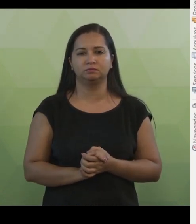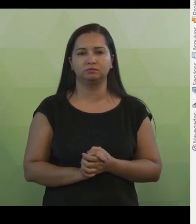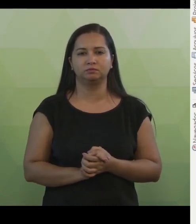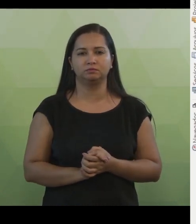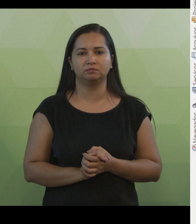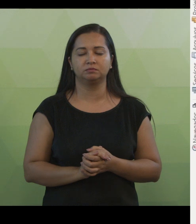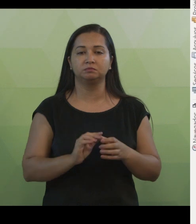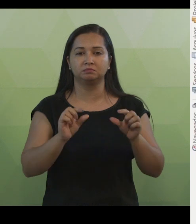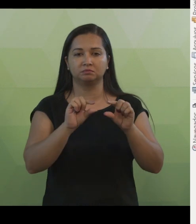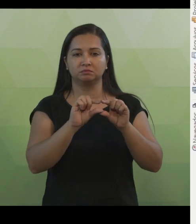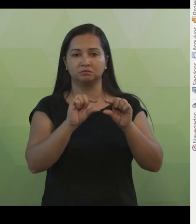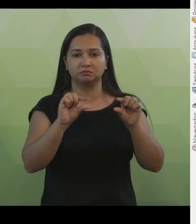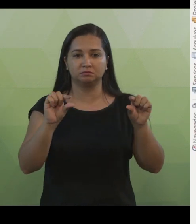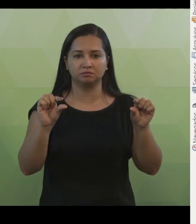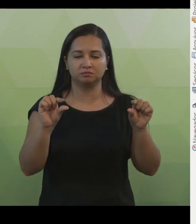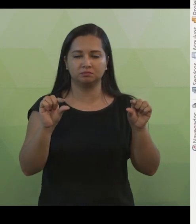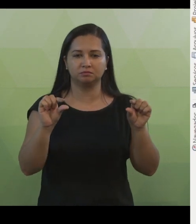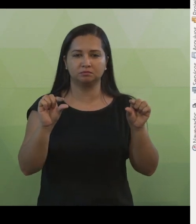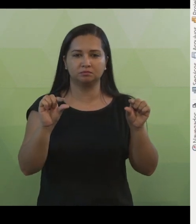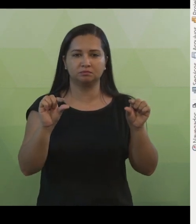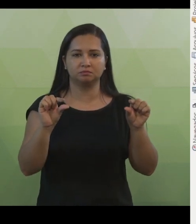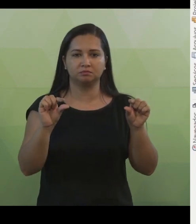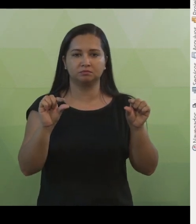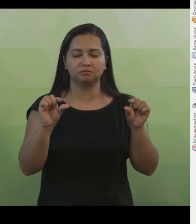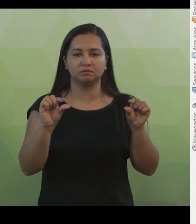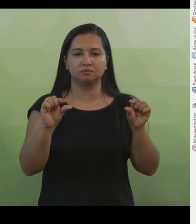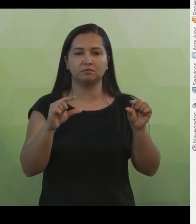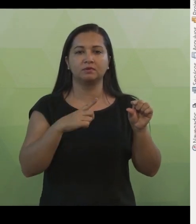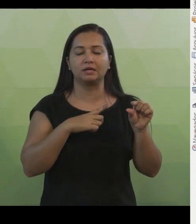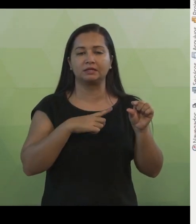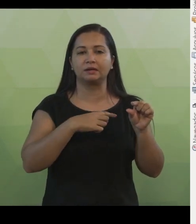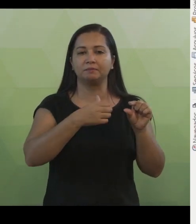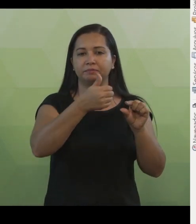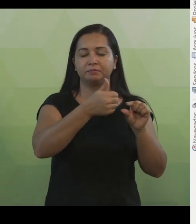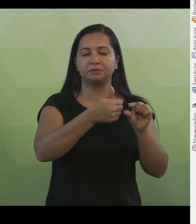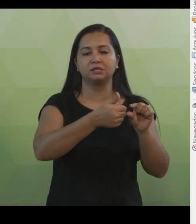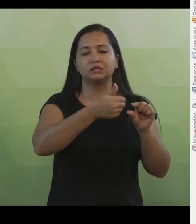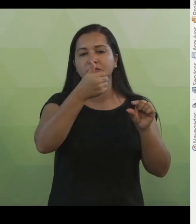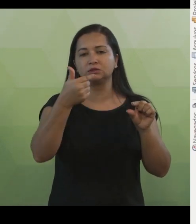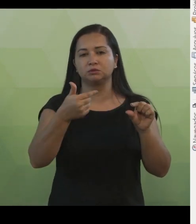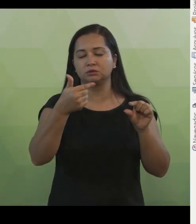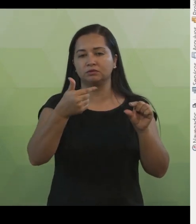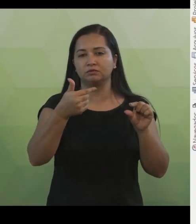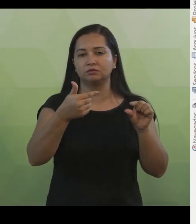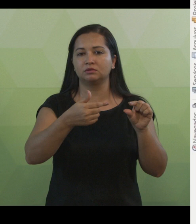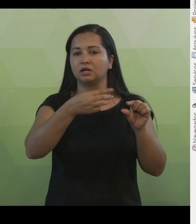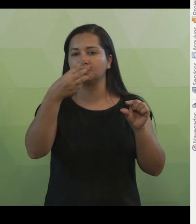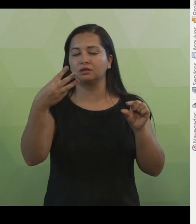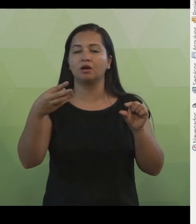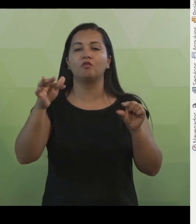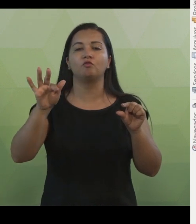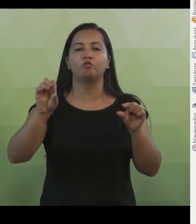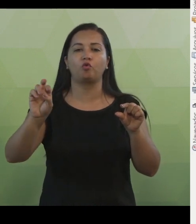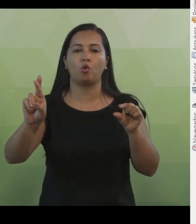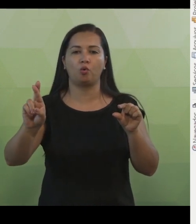o comando. Repare que ele é mais enxuto por já ter esse cabeçalho com todos os controles necessários.